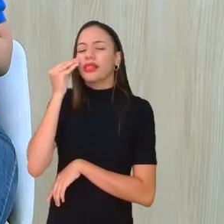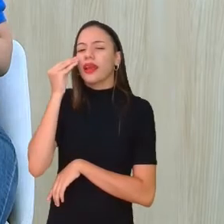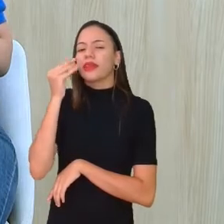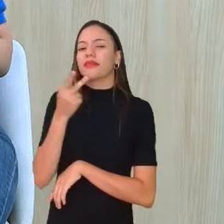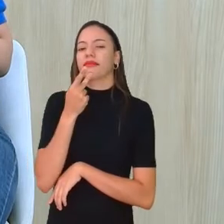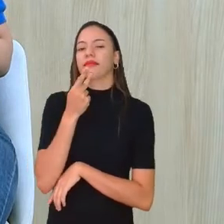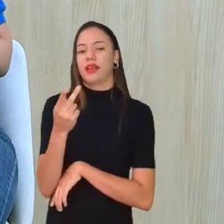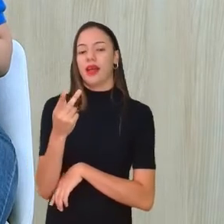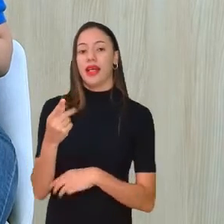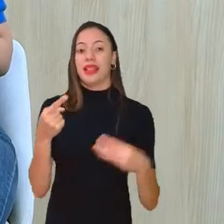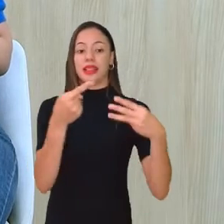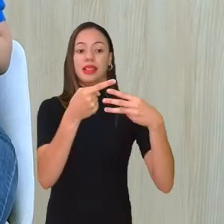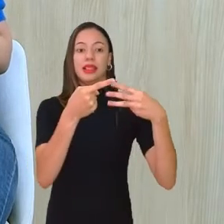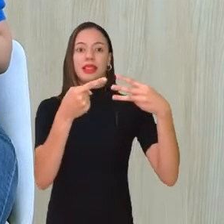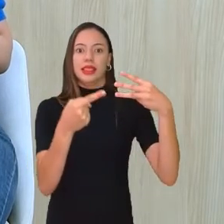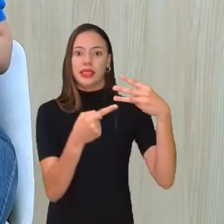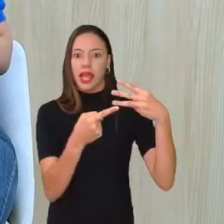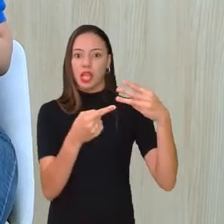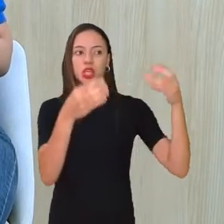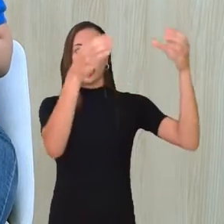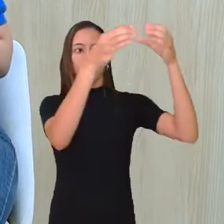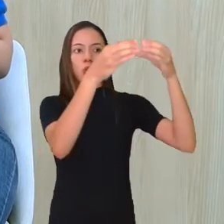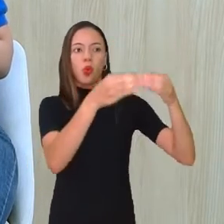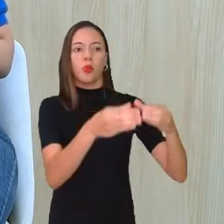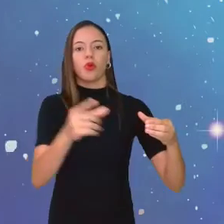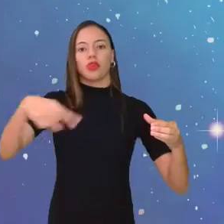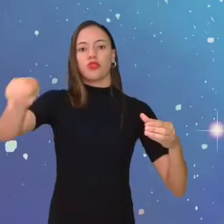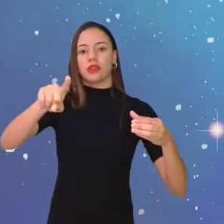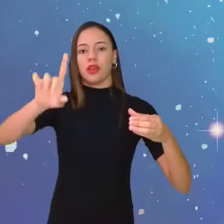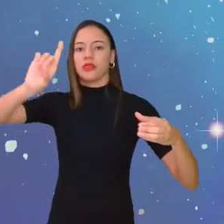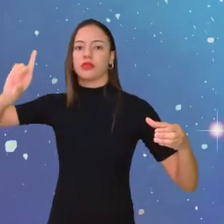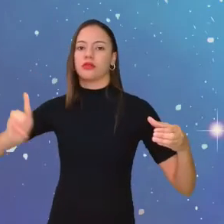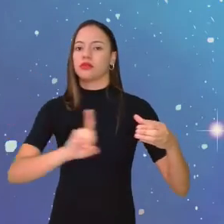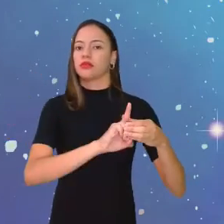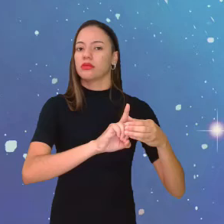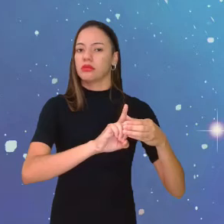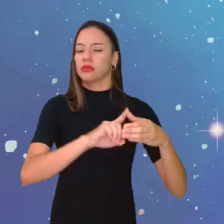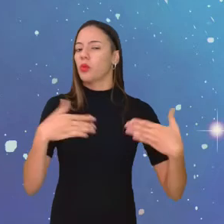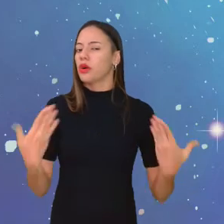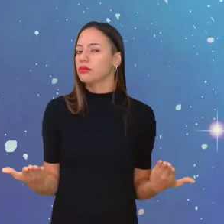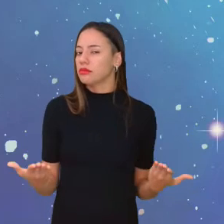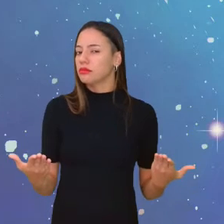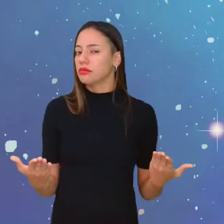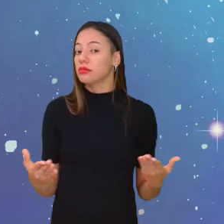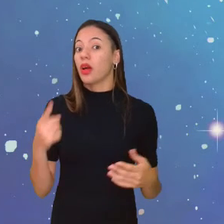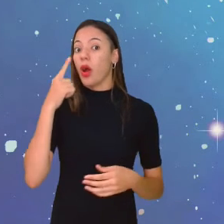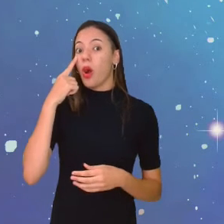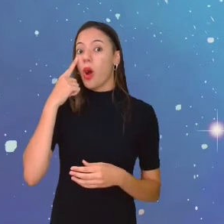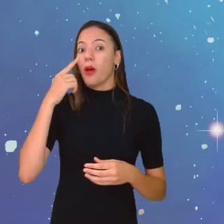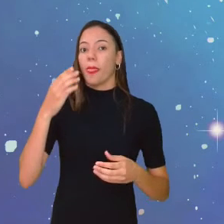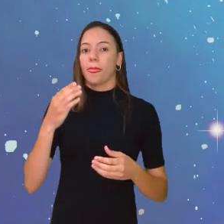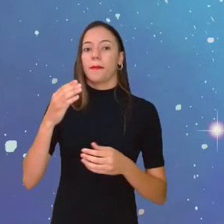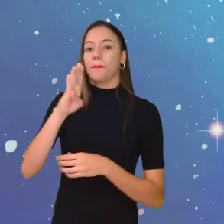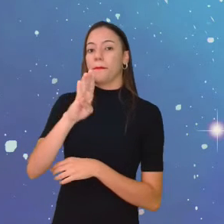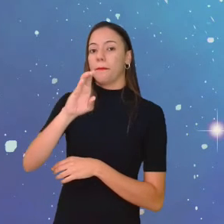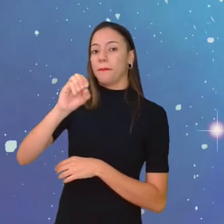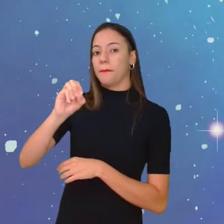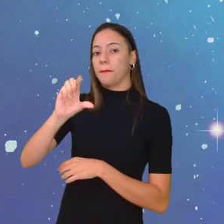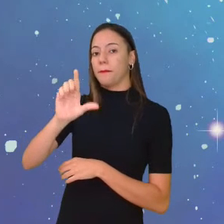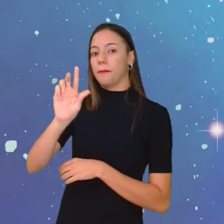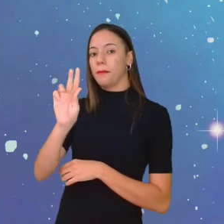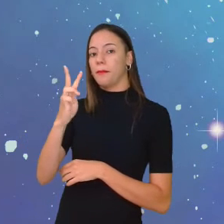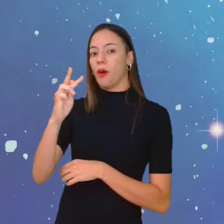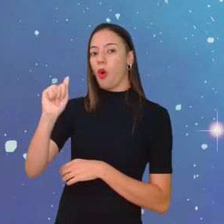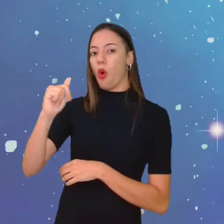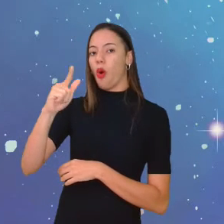citar quais são 3 bolhas que vocês estão inseridos. Lembrando que bolha é o termo que a gente usa,